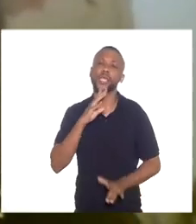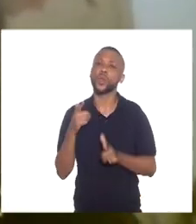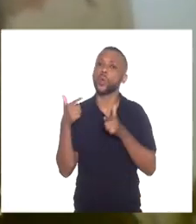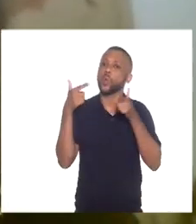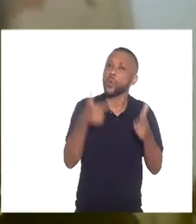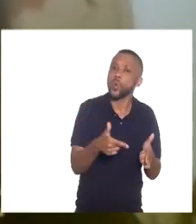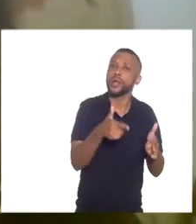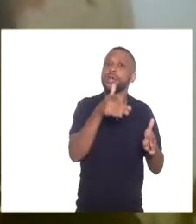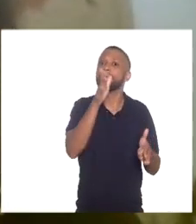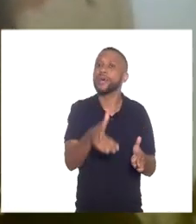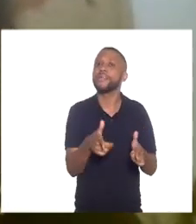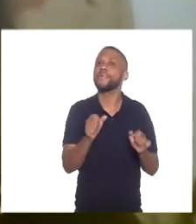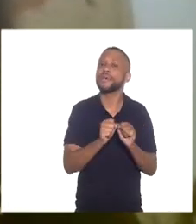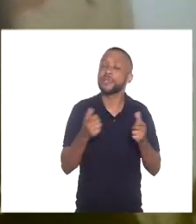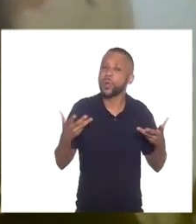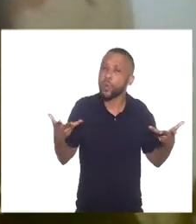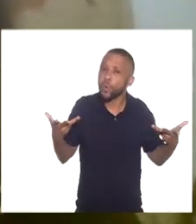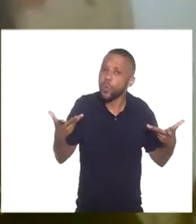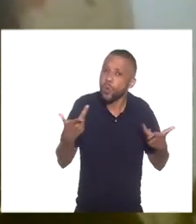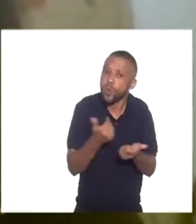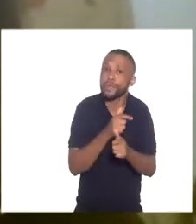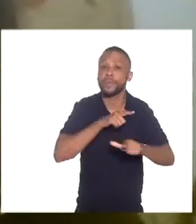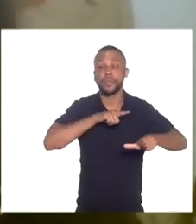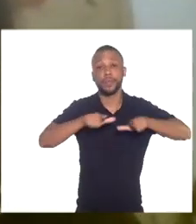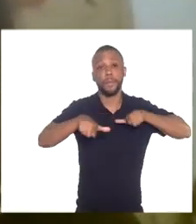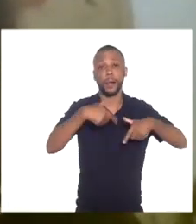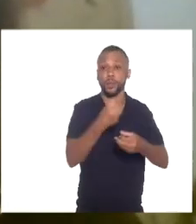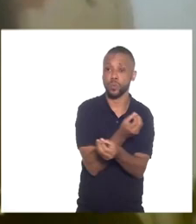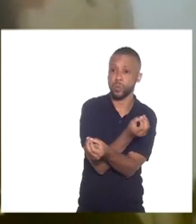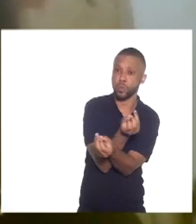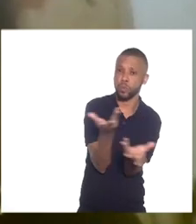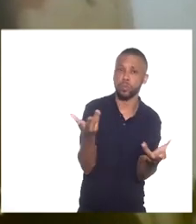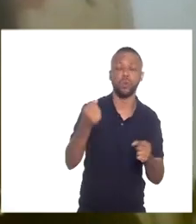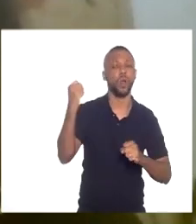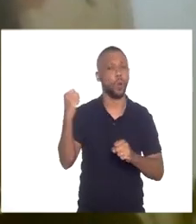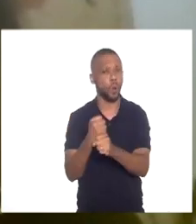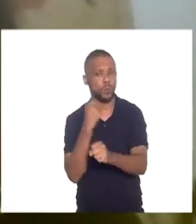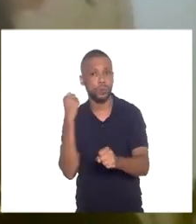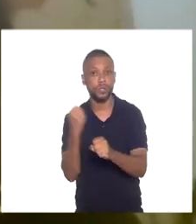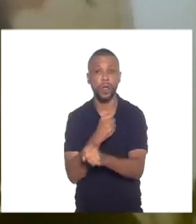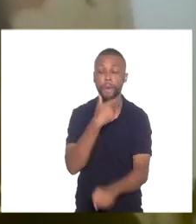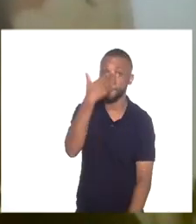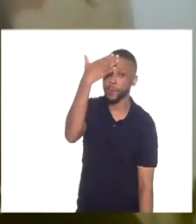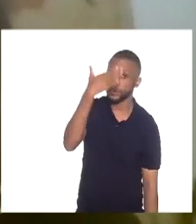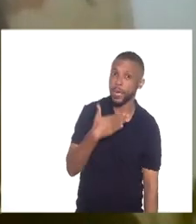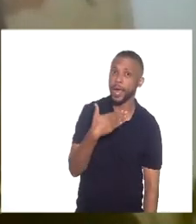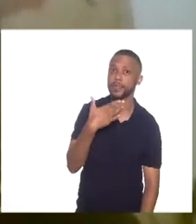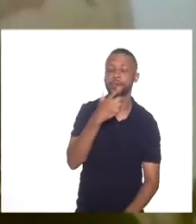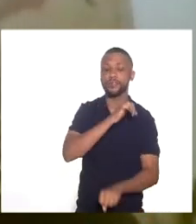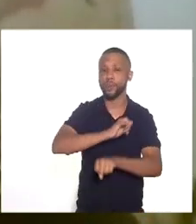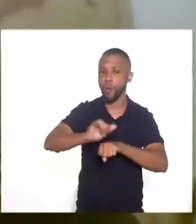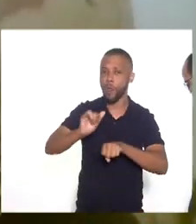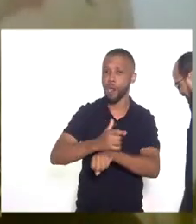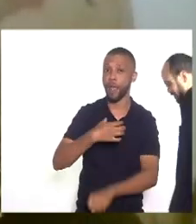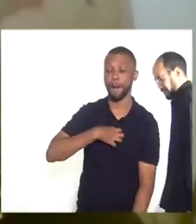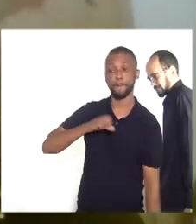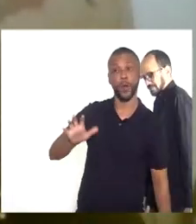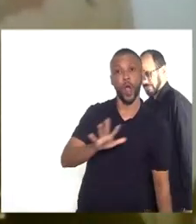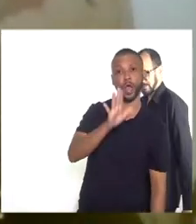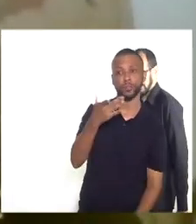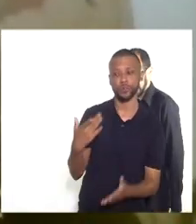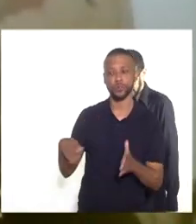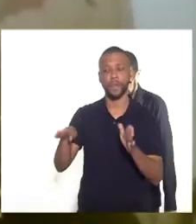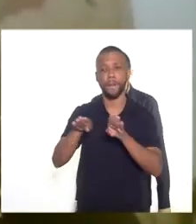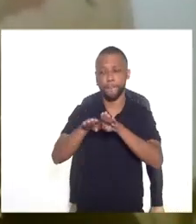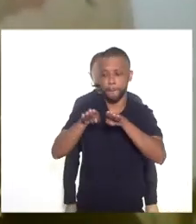grandes trabalhos de fornecimento, construção e montagem de módulos de plataformas, já fez